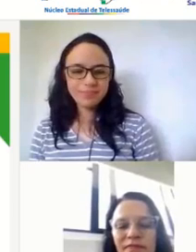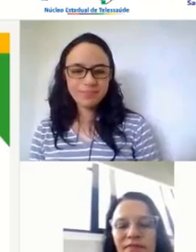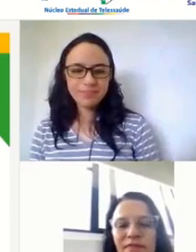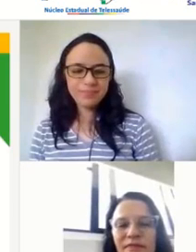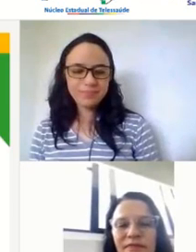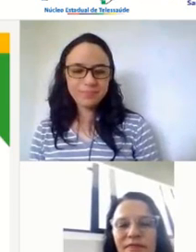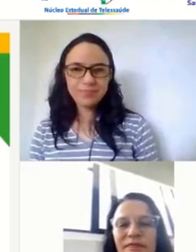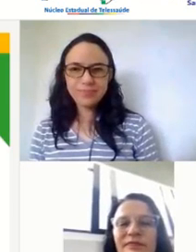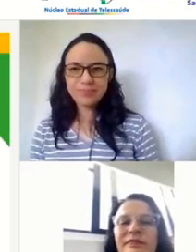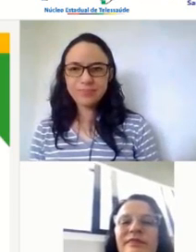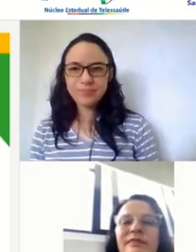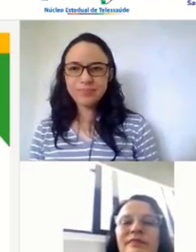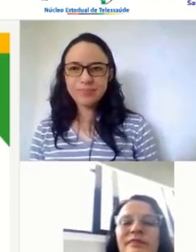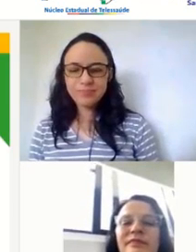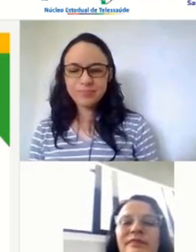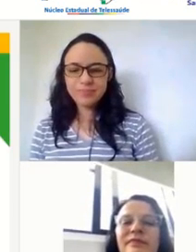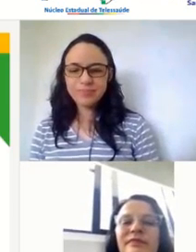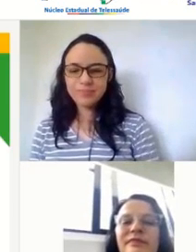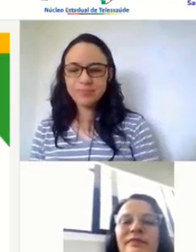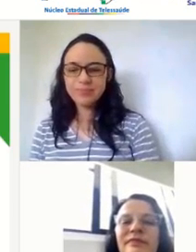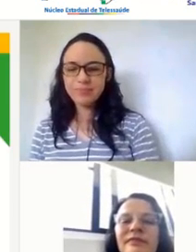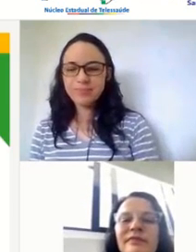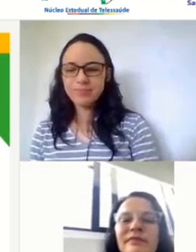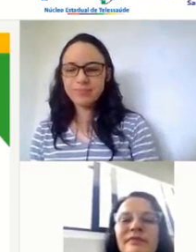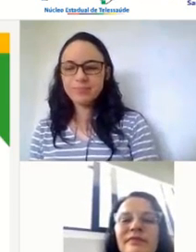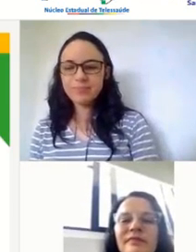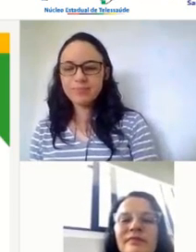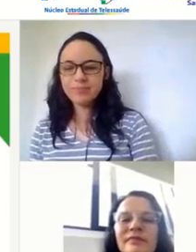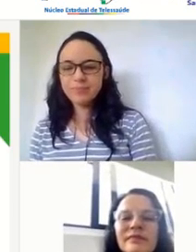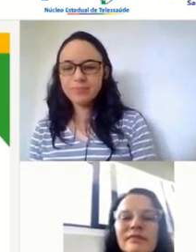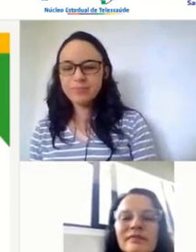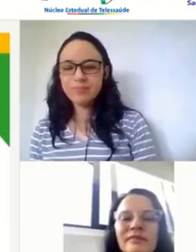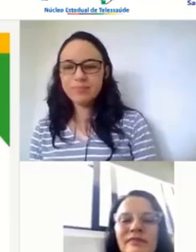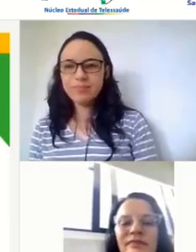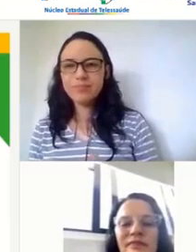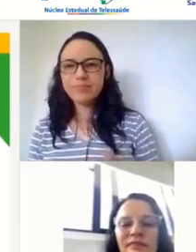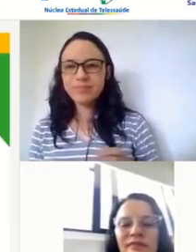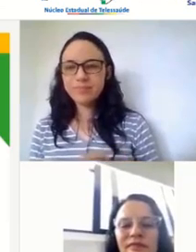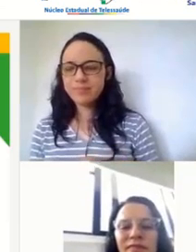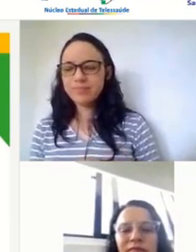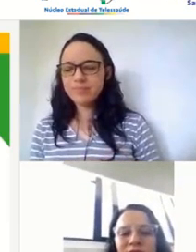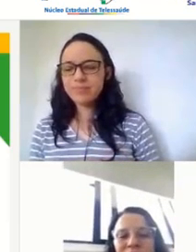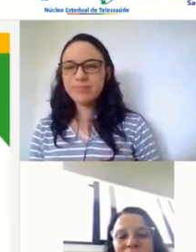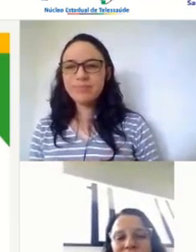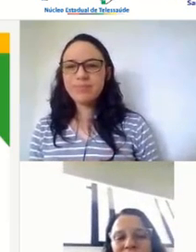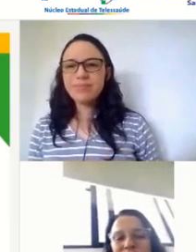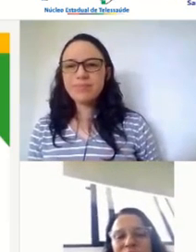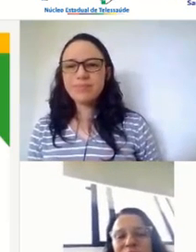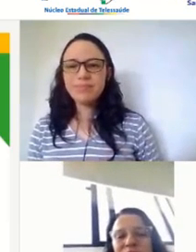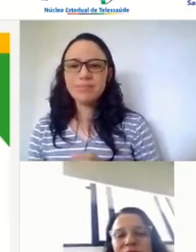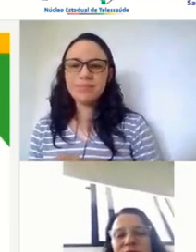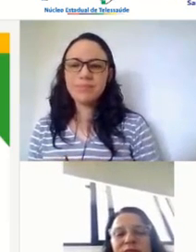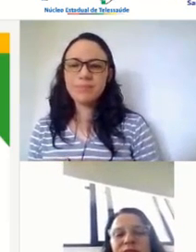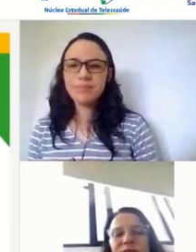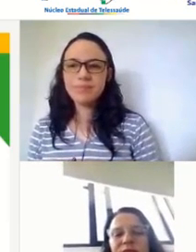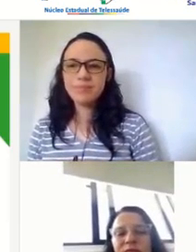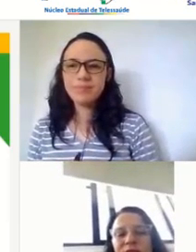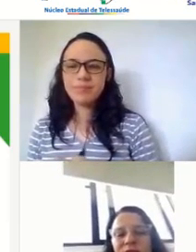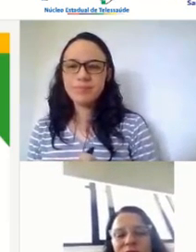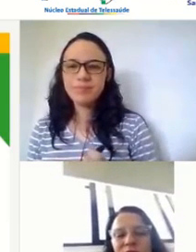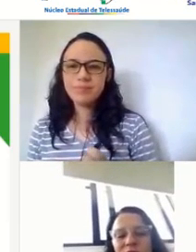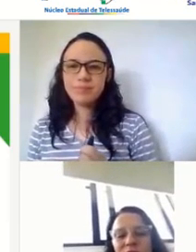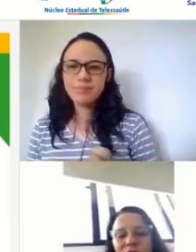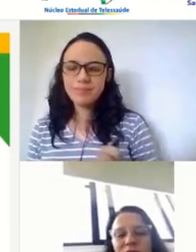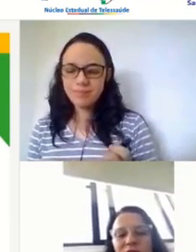falar ok enviar um comentário aqui eu vou então por enquanto passar para professora